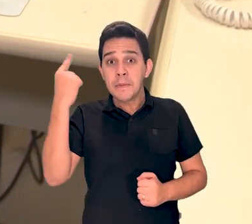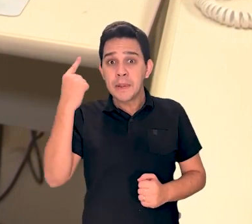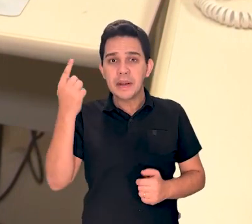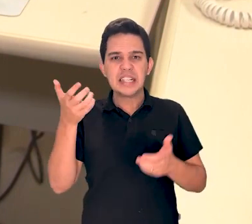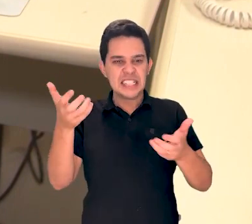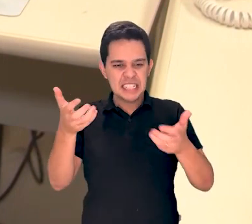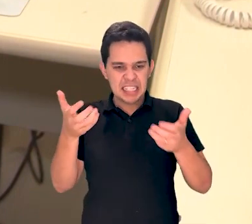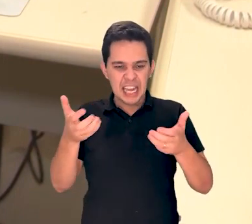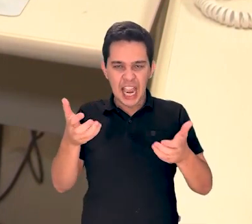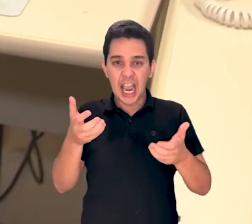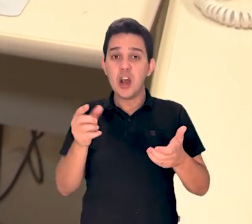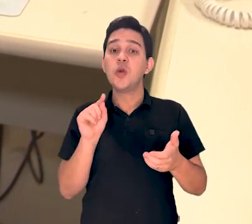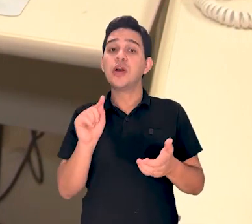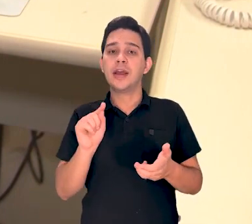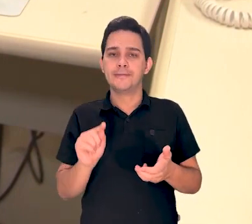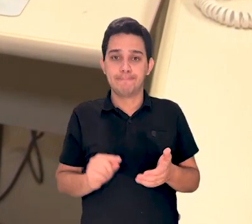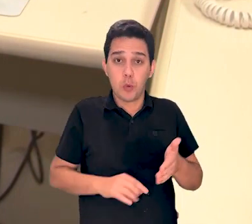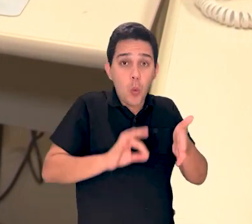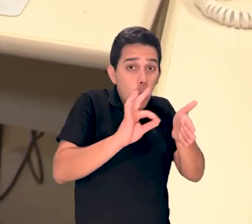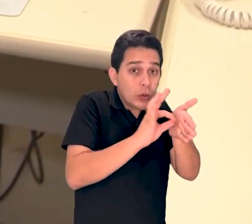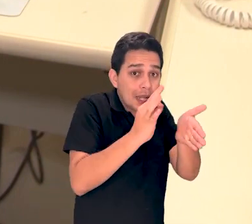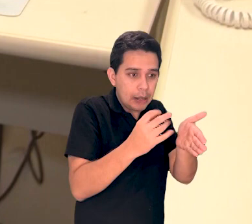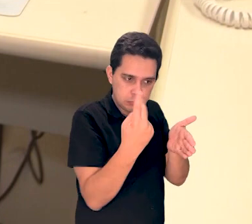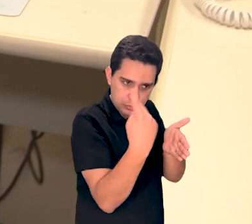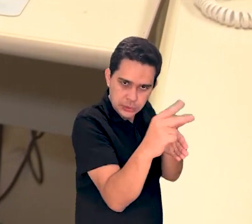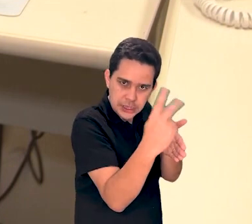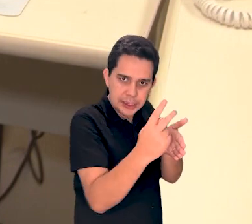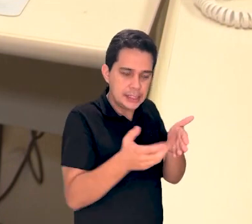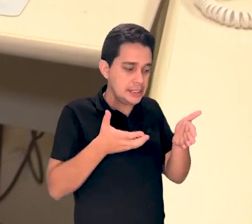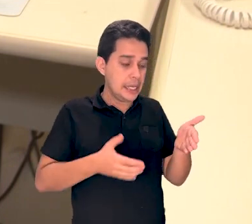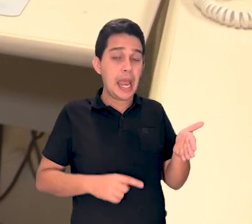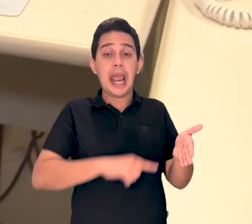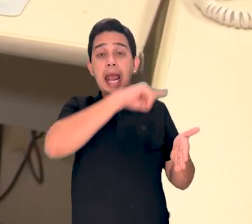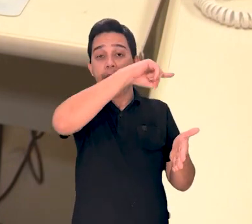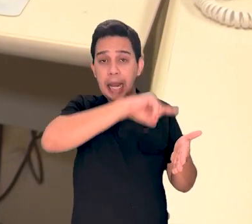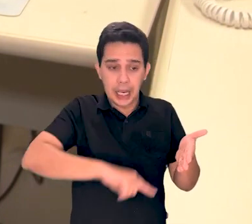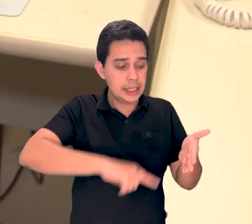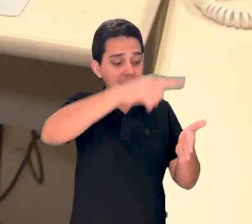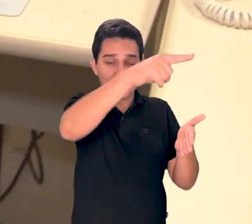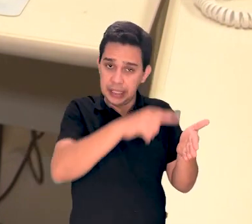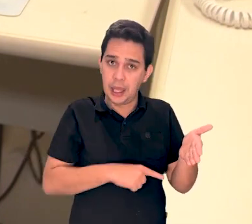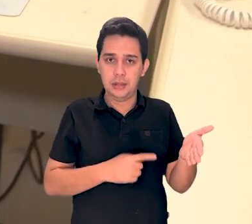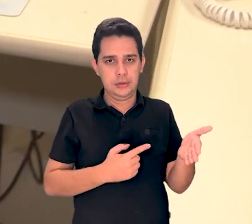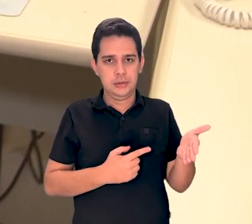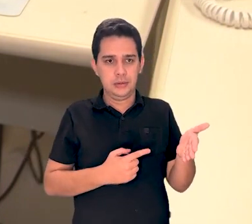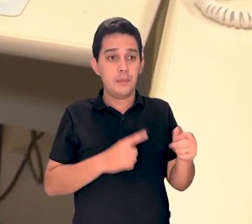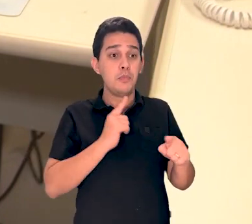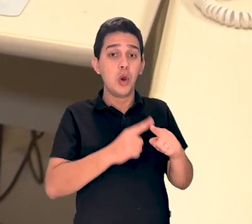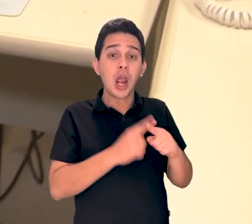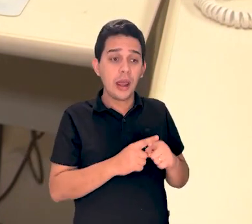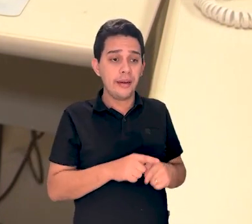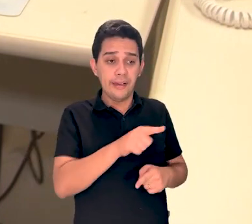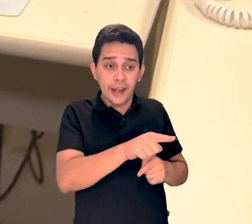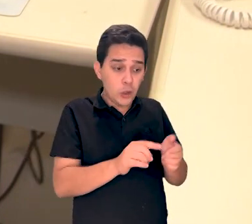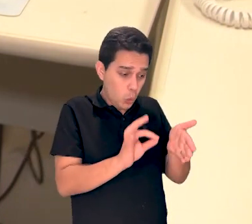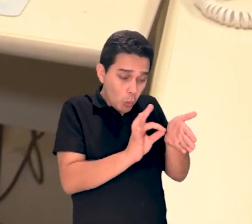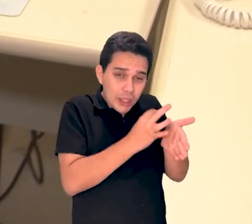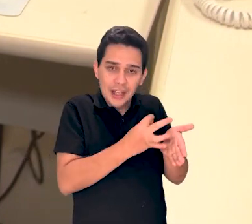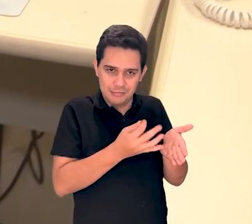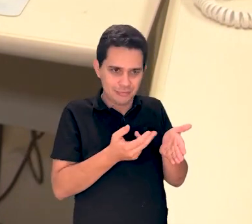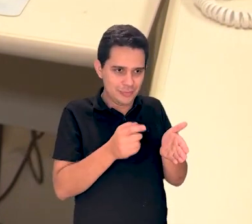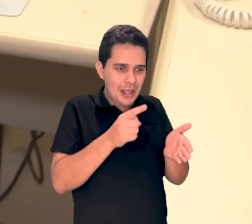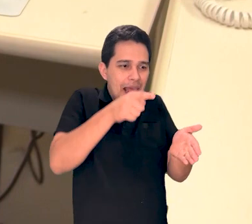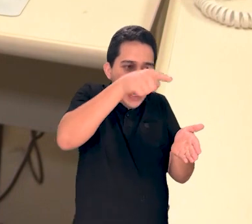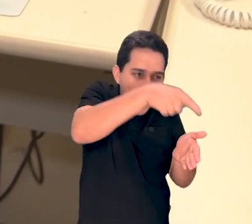decretar a caducidade da atual concessão Ou seja é em vista do descumprimento do contrato de